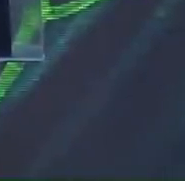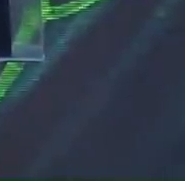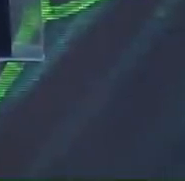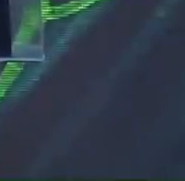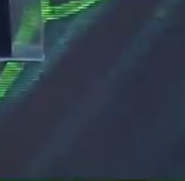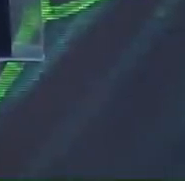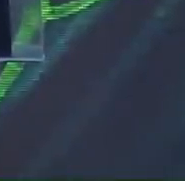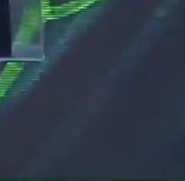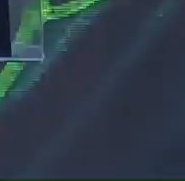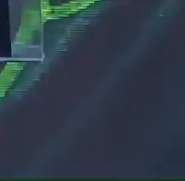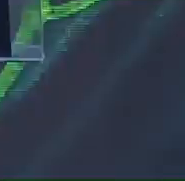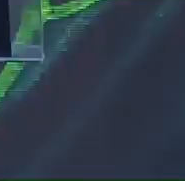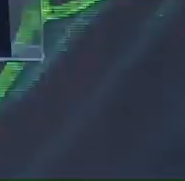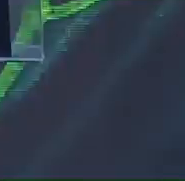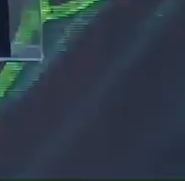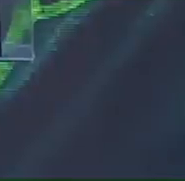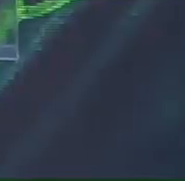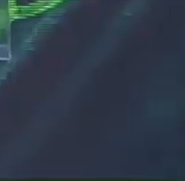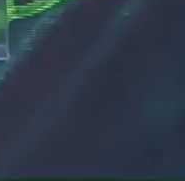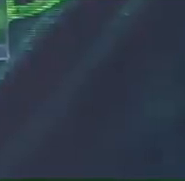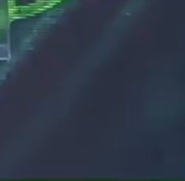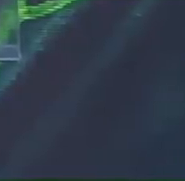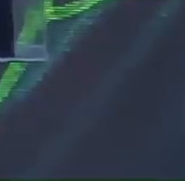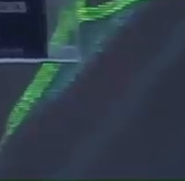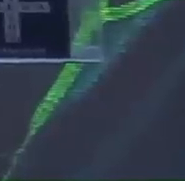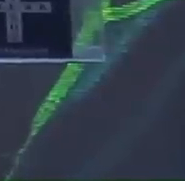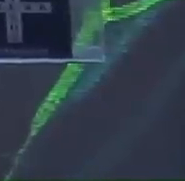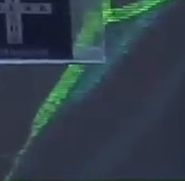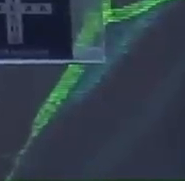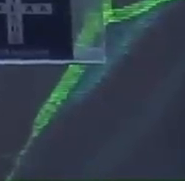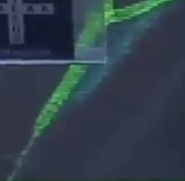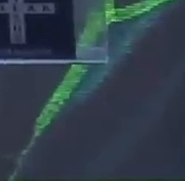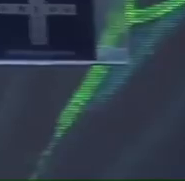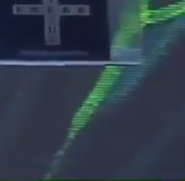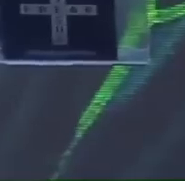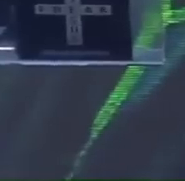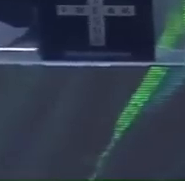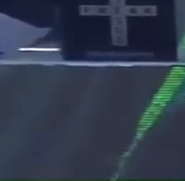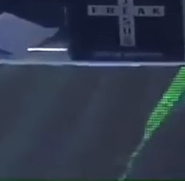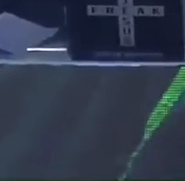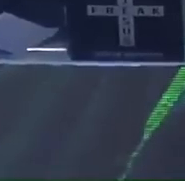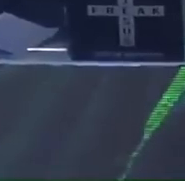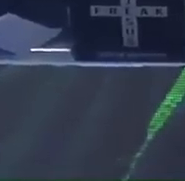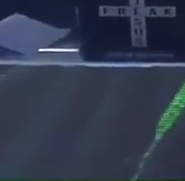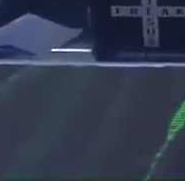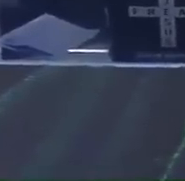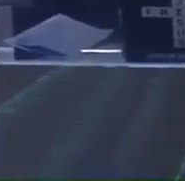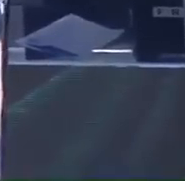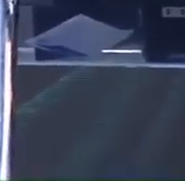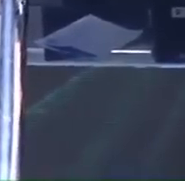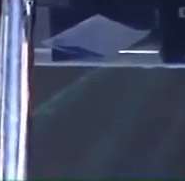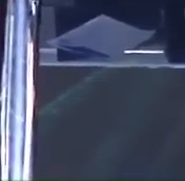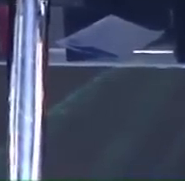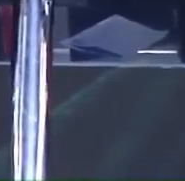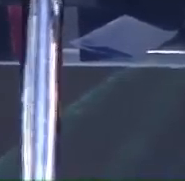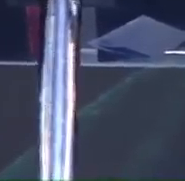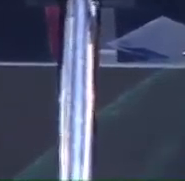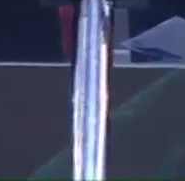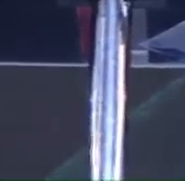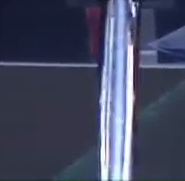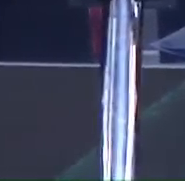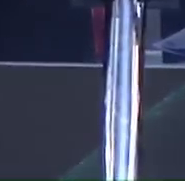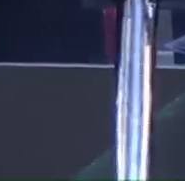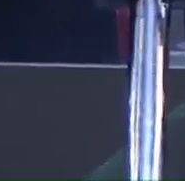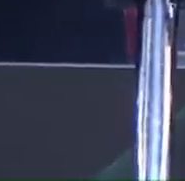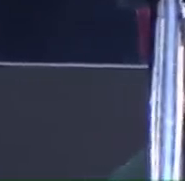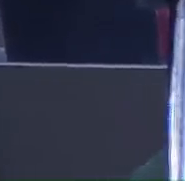da minha vida, da história da nossa família. Gente, andar de balão já é uma doideira, não é? Imagina na